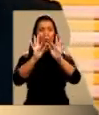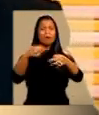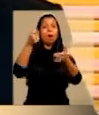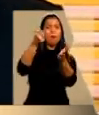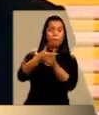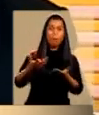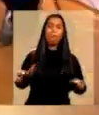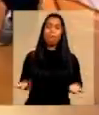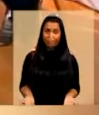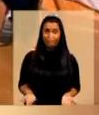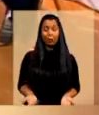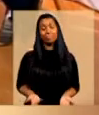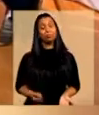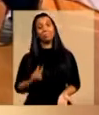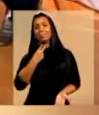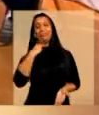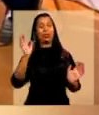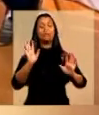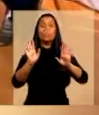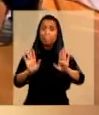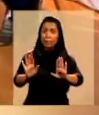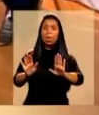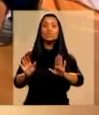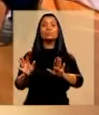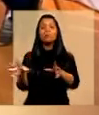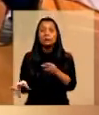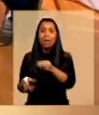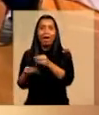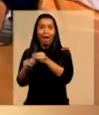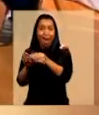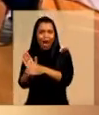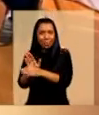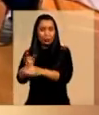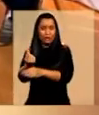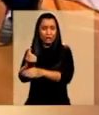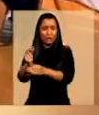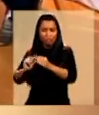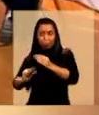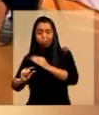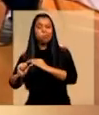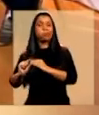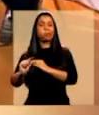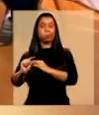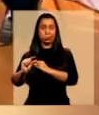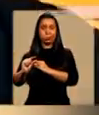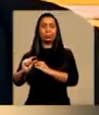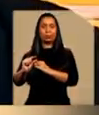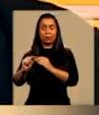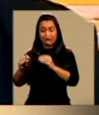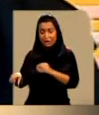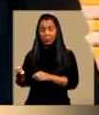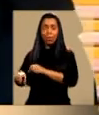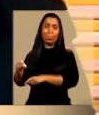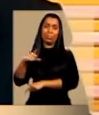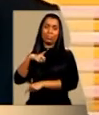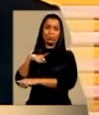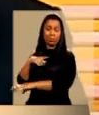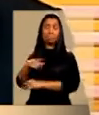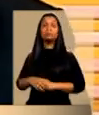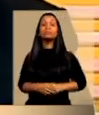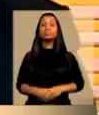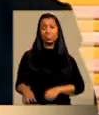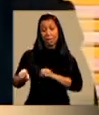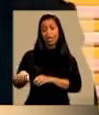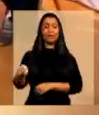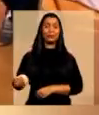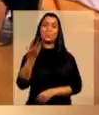ano a gente compra. É claro que não vai dar. Sim. Mas aí você complementa com um pouco e o detalhe, deixa um pouco ainda no cofrinho da